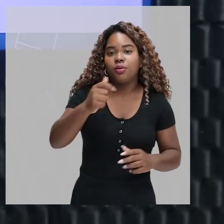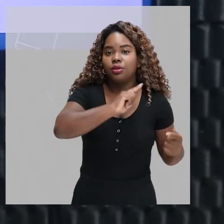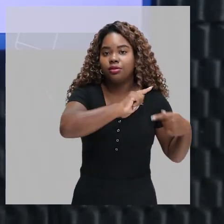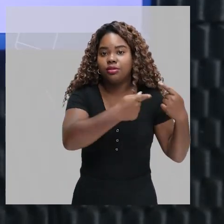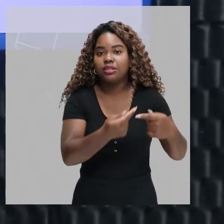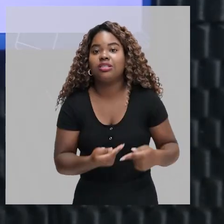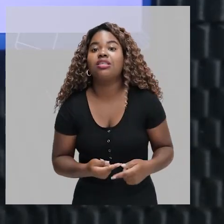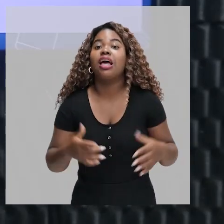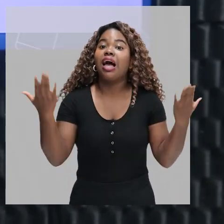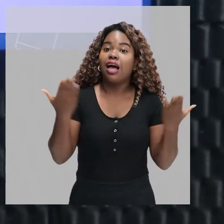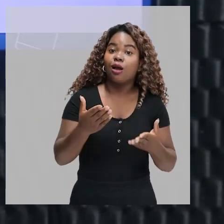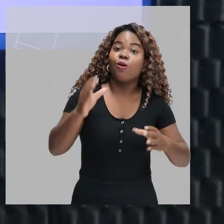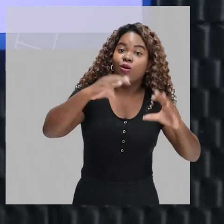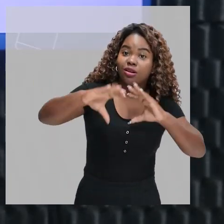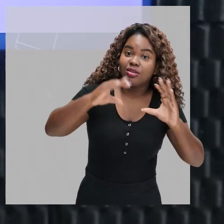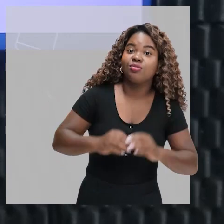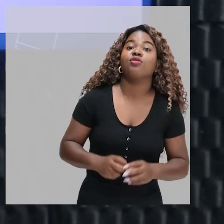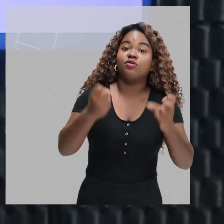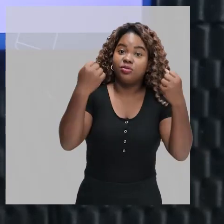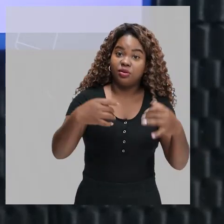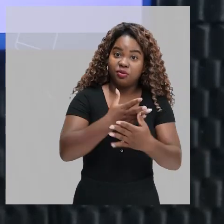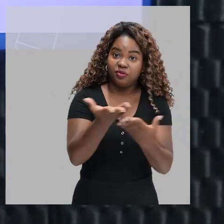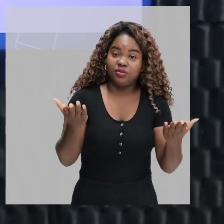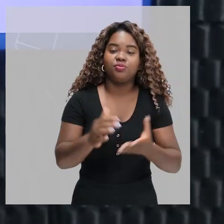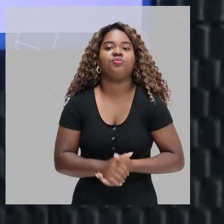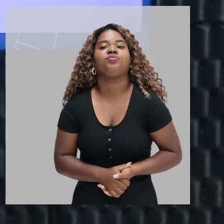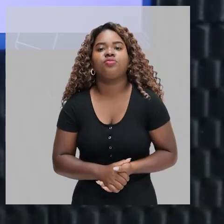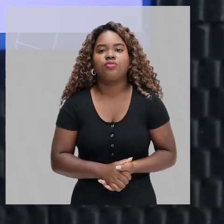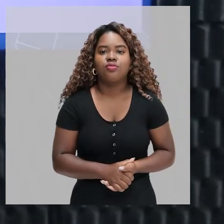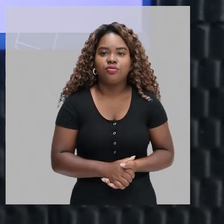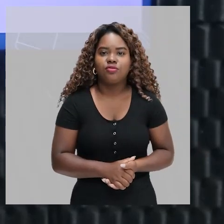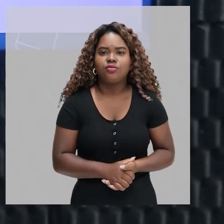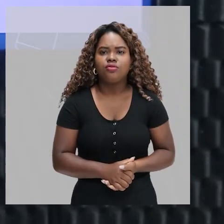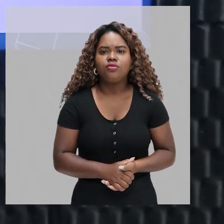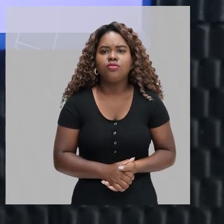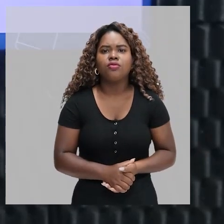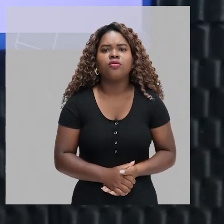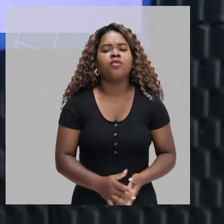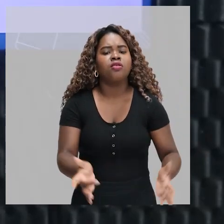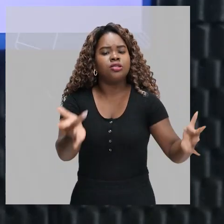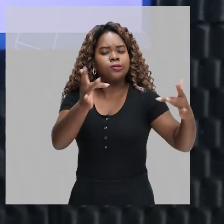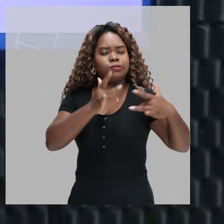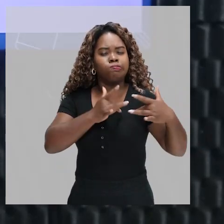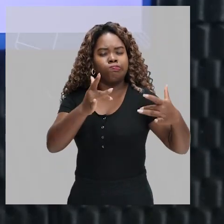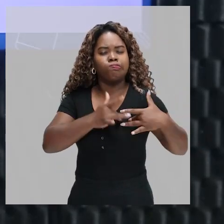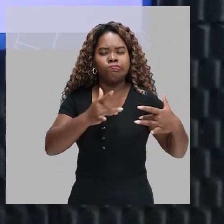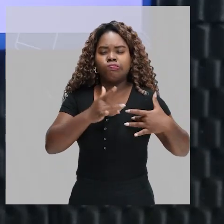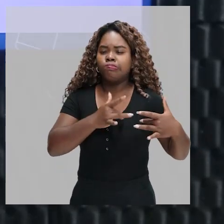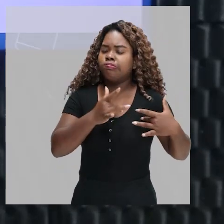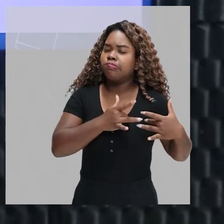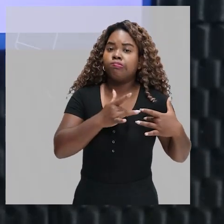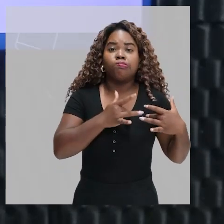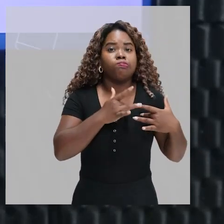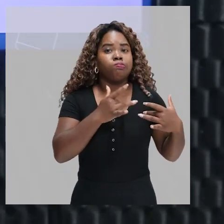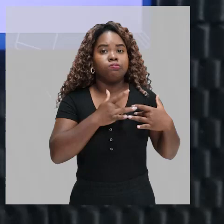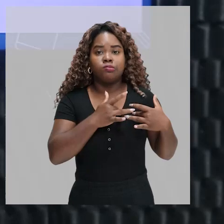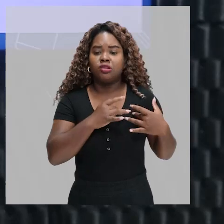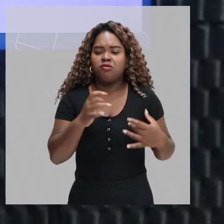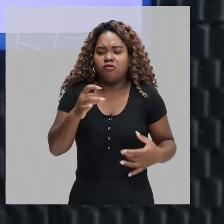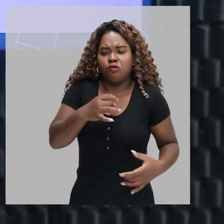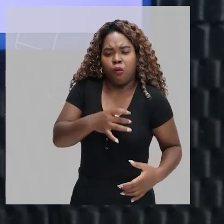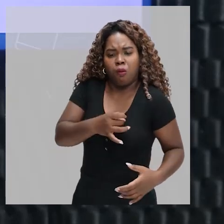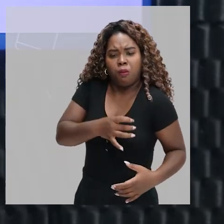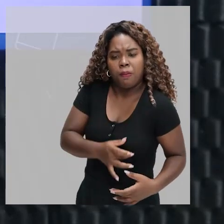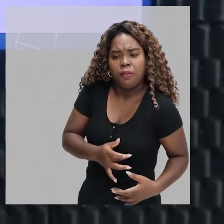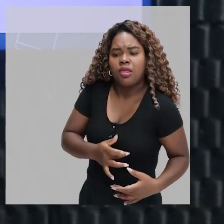canção eu vou recitar para você seja se apaixonou já foi desiludido ficou com medo de se